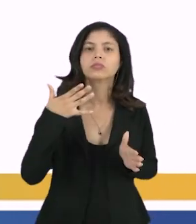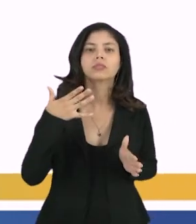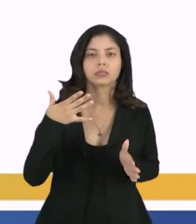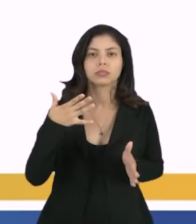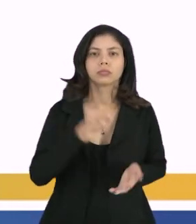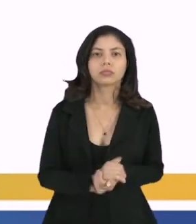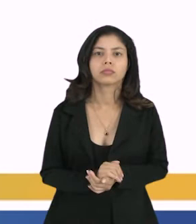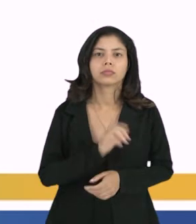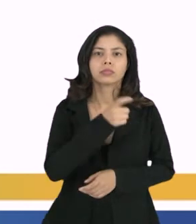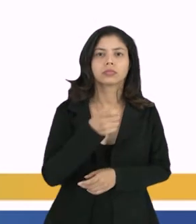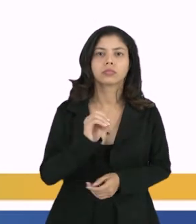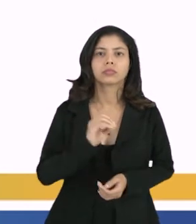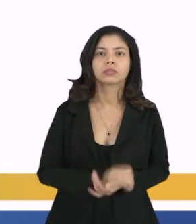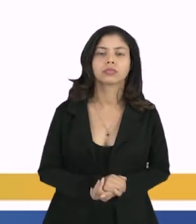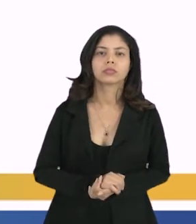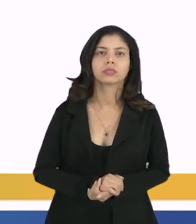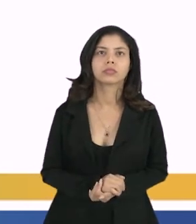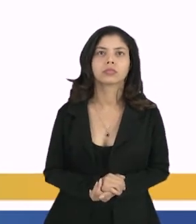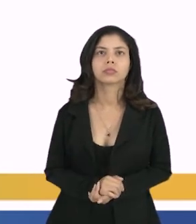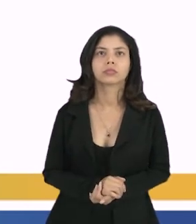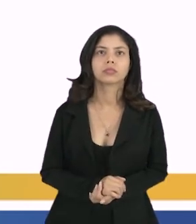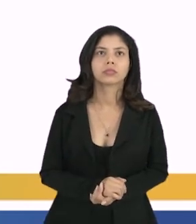possibilidades para o valor de x0.